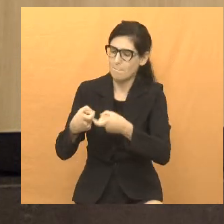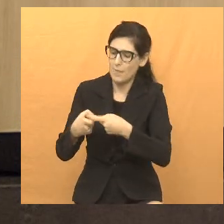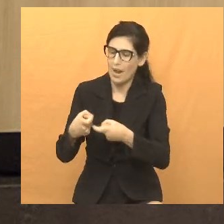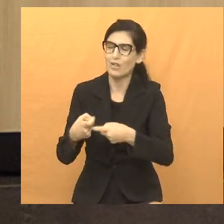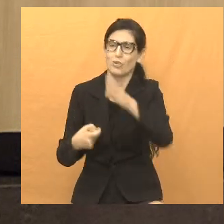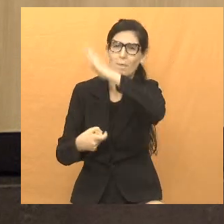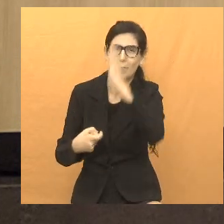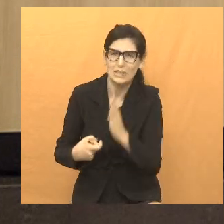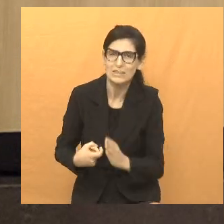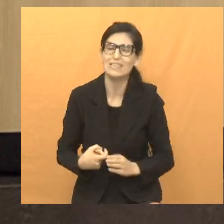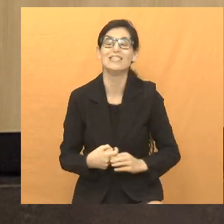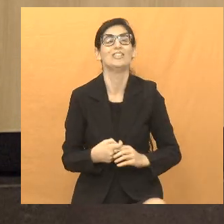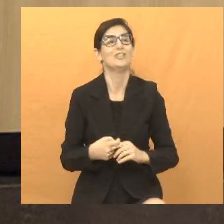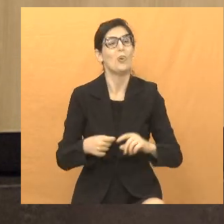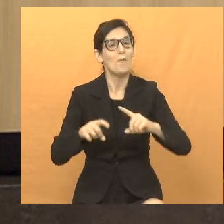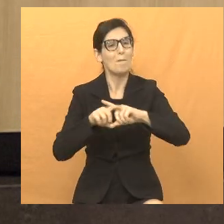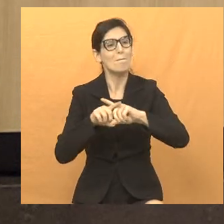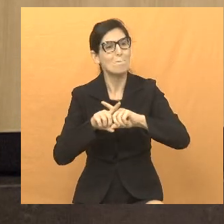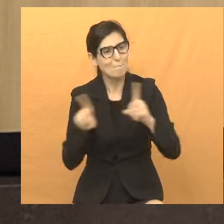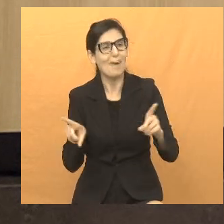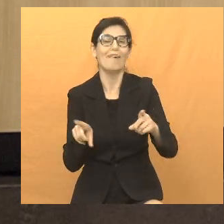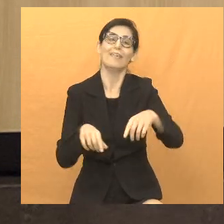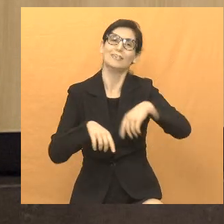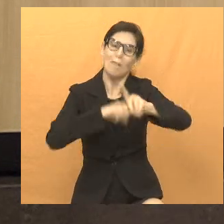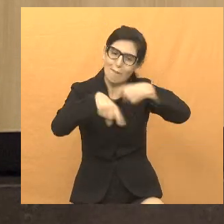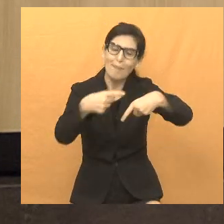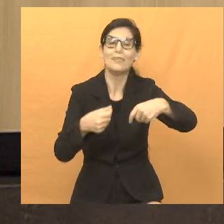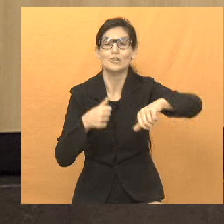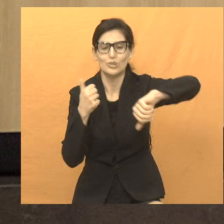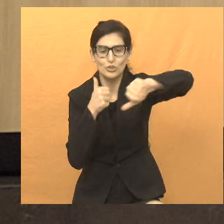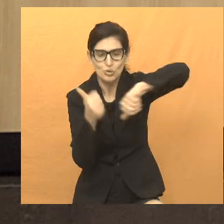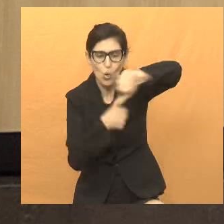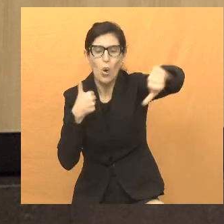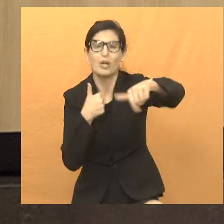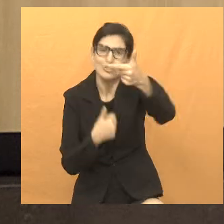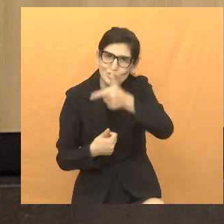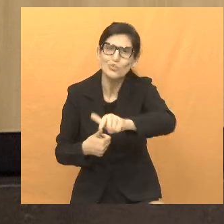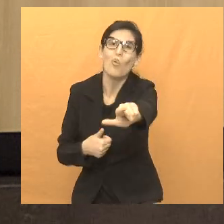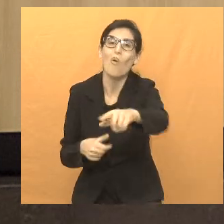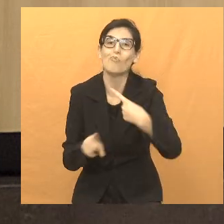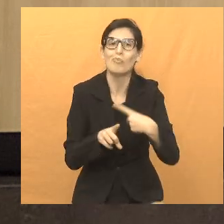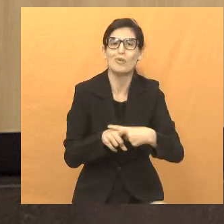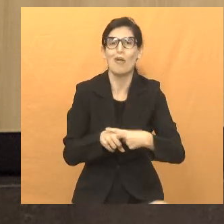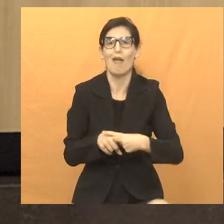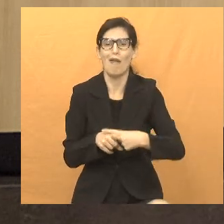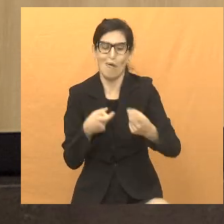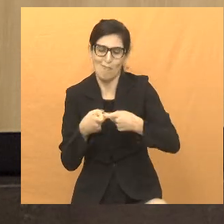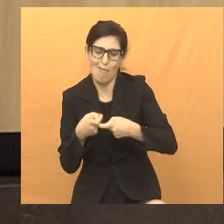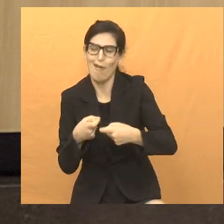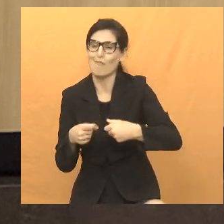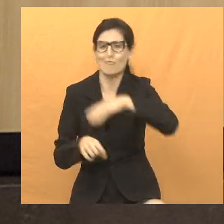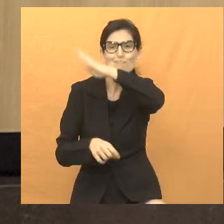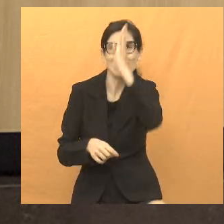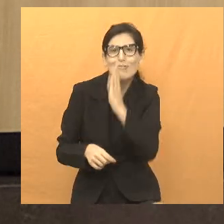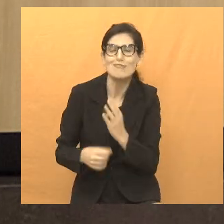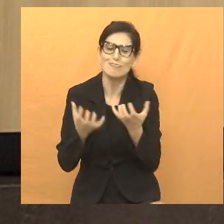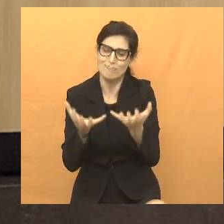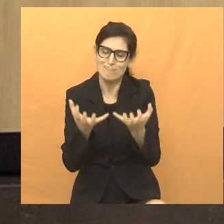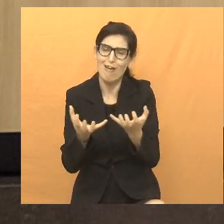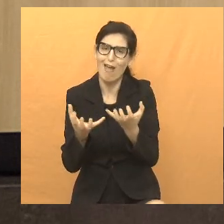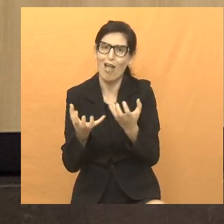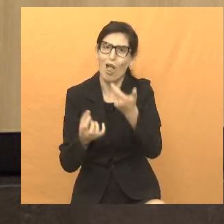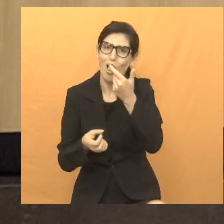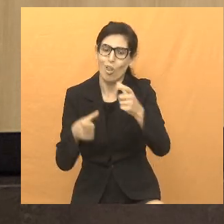grande, então você tem que remarcar essas consultas e nem sempre tem o tempo suficiente. Agora, assim, em termos de futuro, o que a